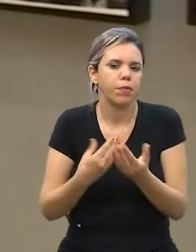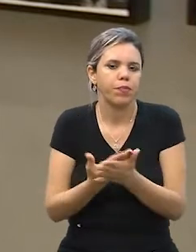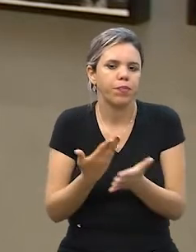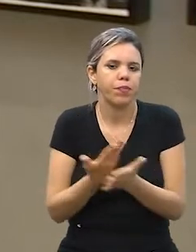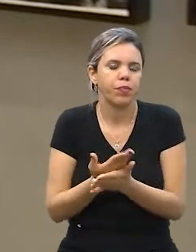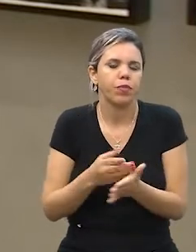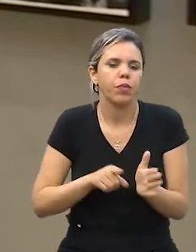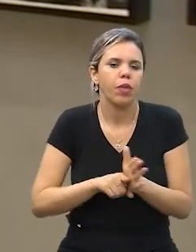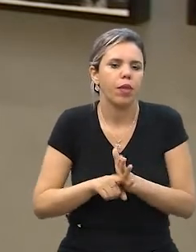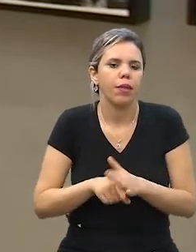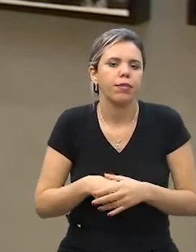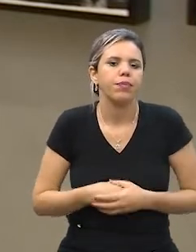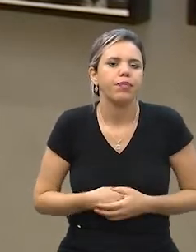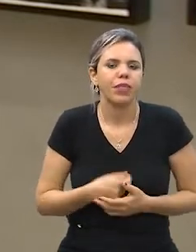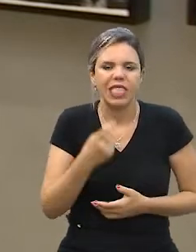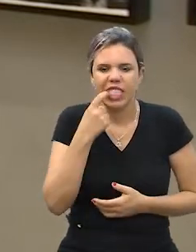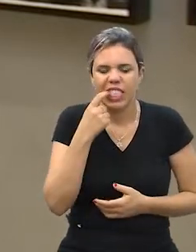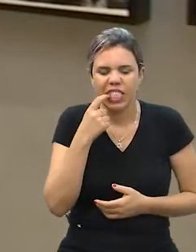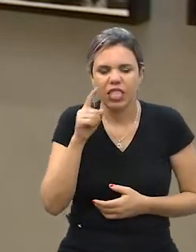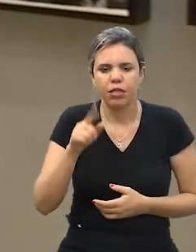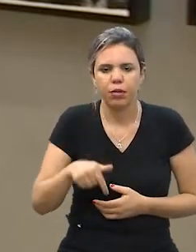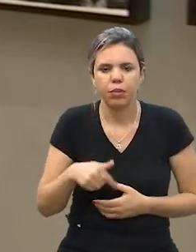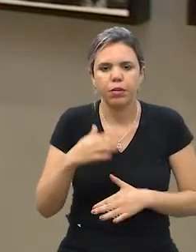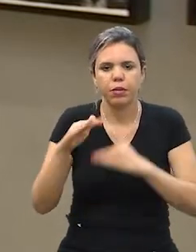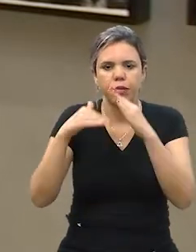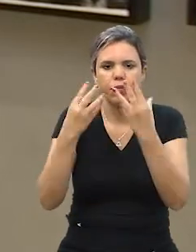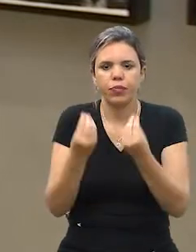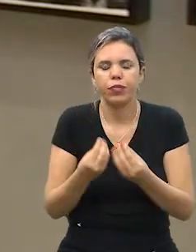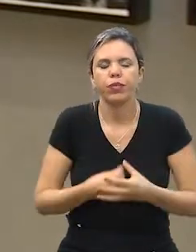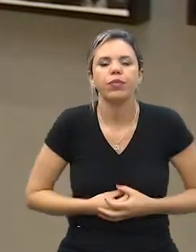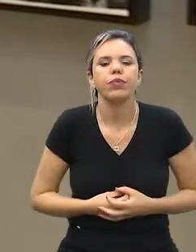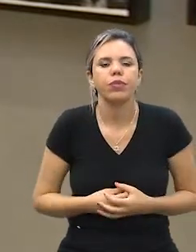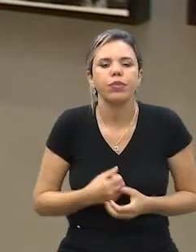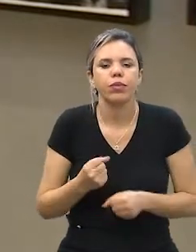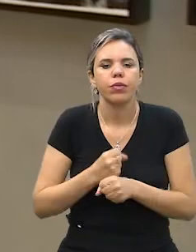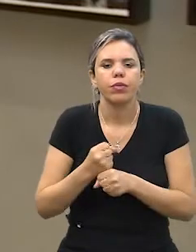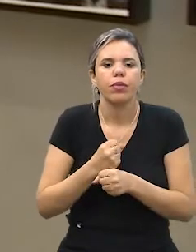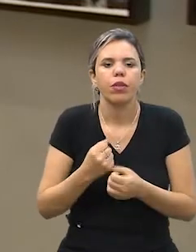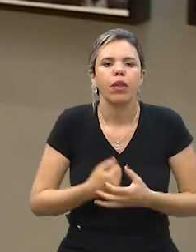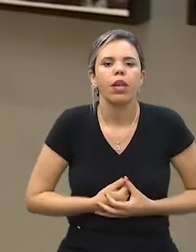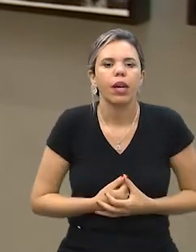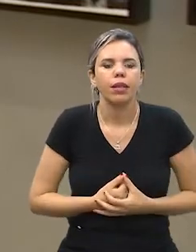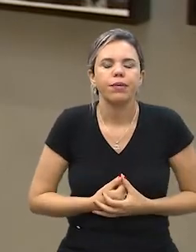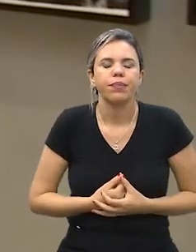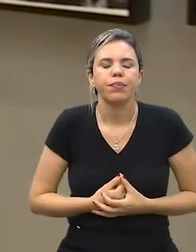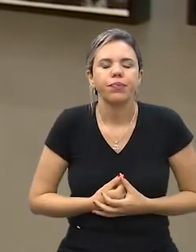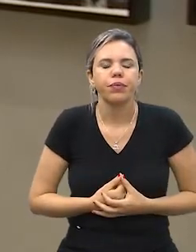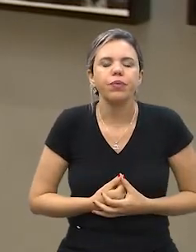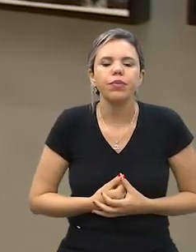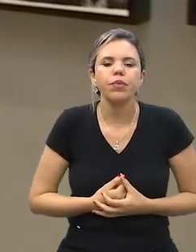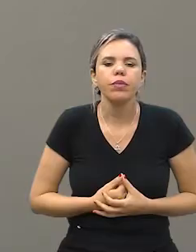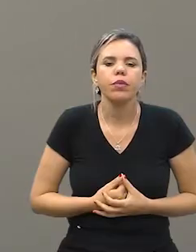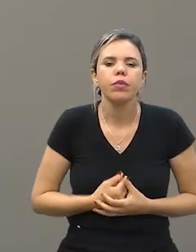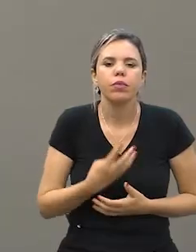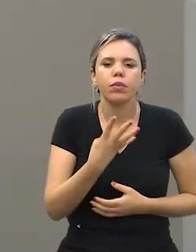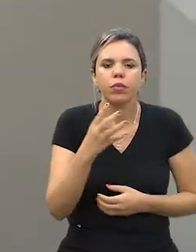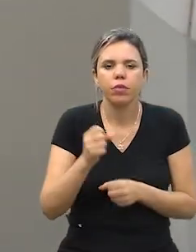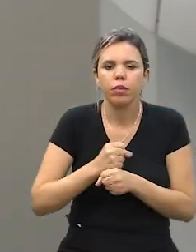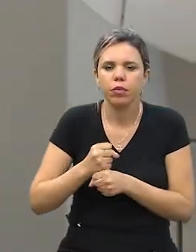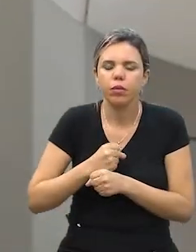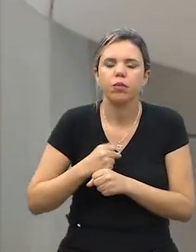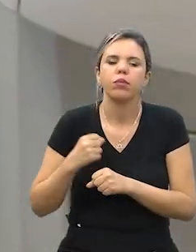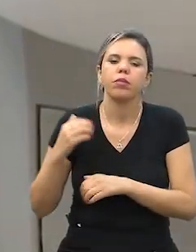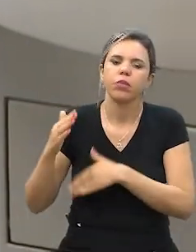atualizado. A odontologia, ela evolui muito nos últimos anos. Eu diria que nos últimos 40